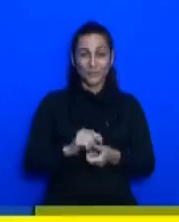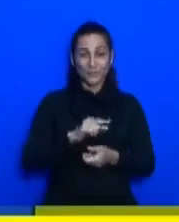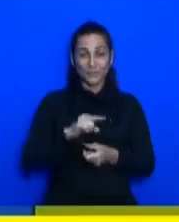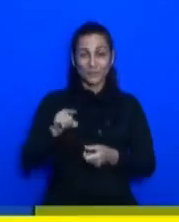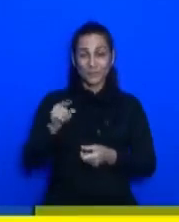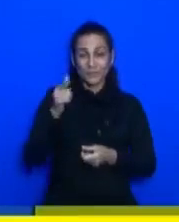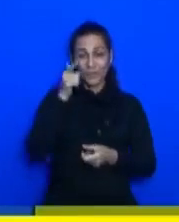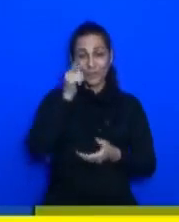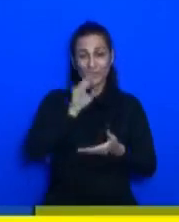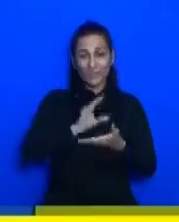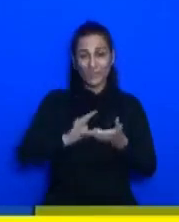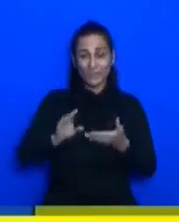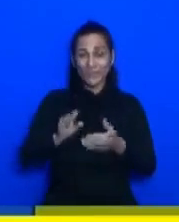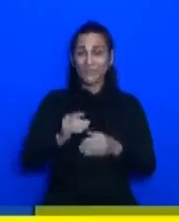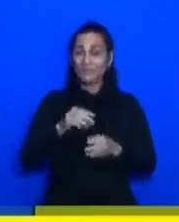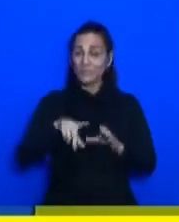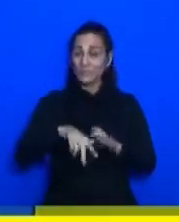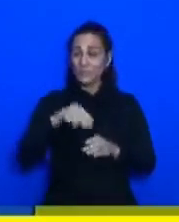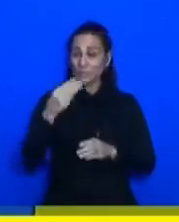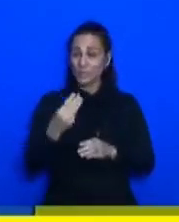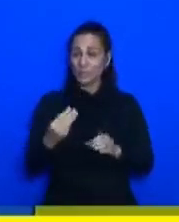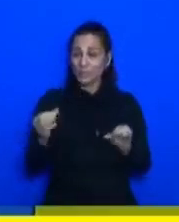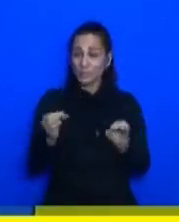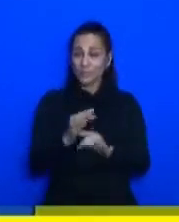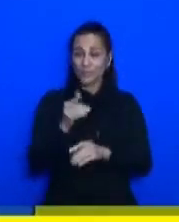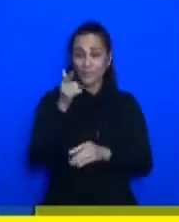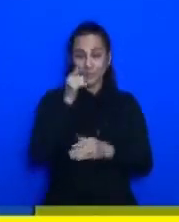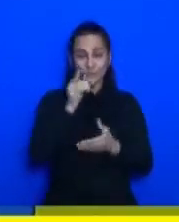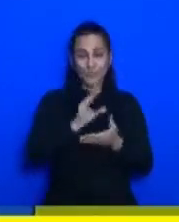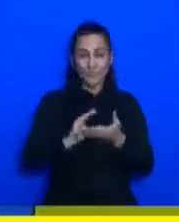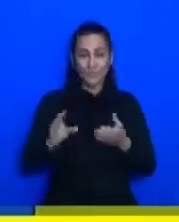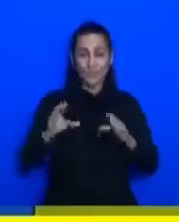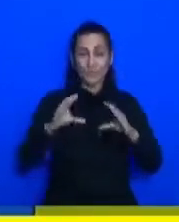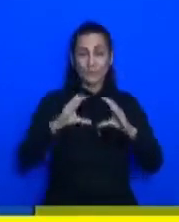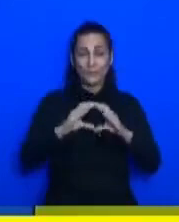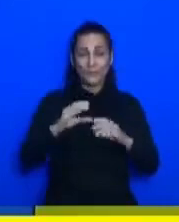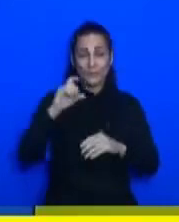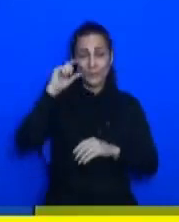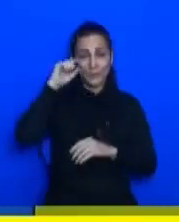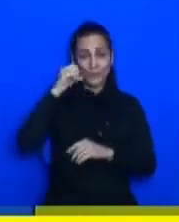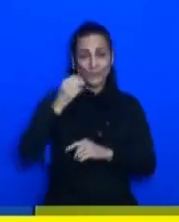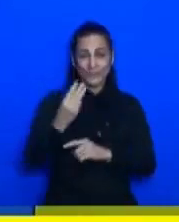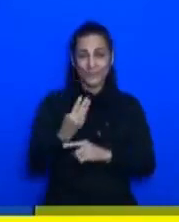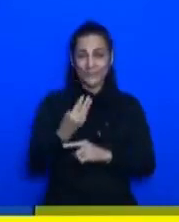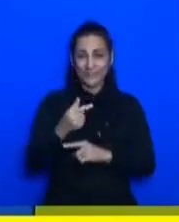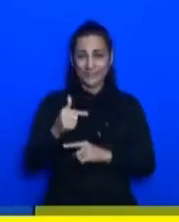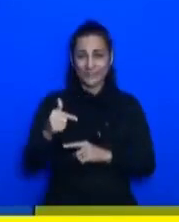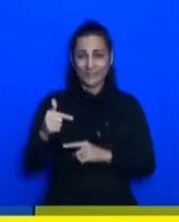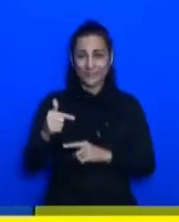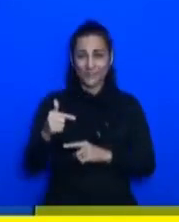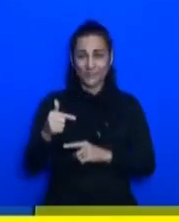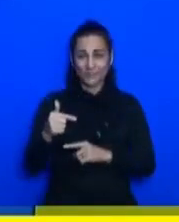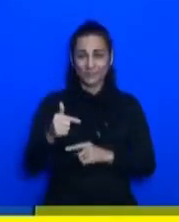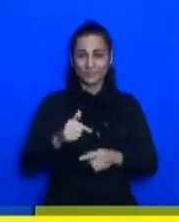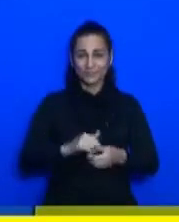Você ganha a partir de 3 acertos na Time Mania. Bola preta, número 37. Preta